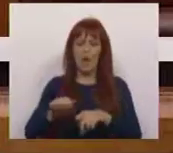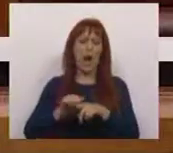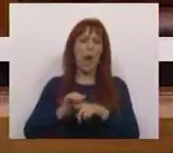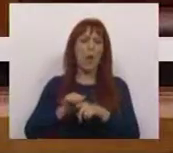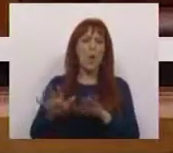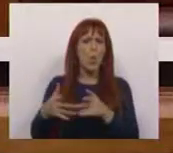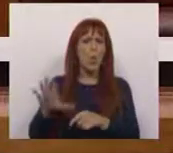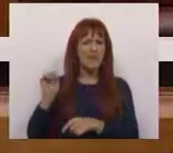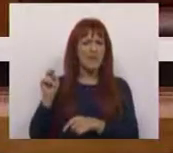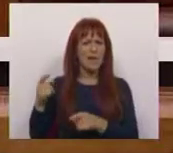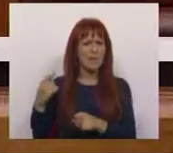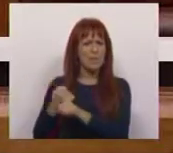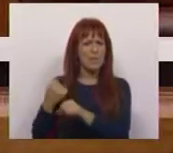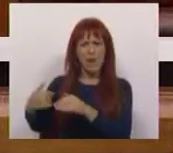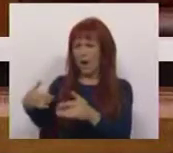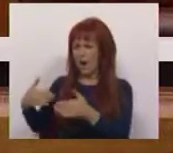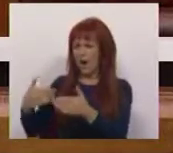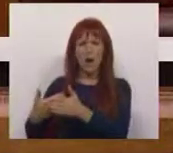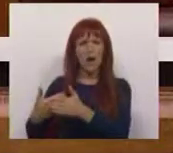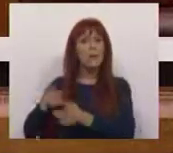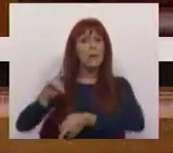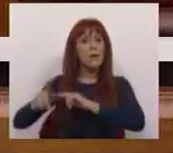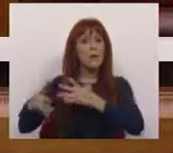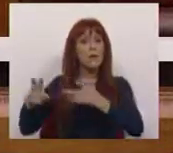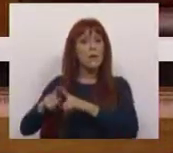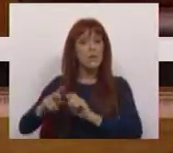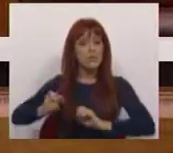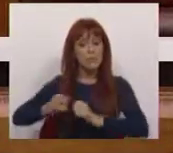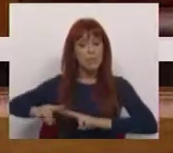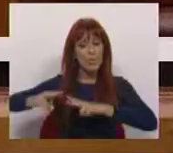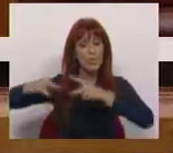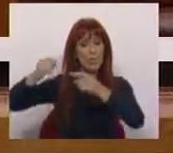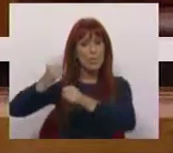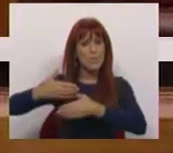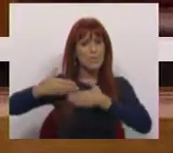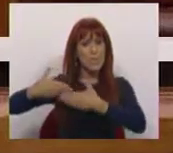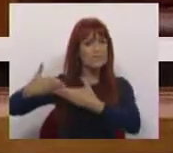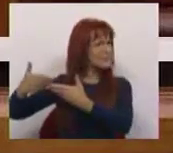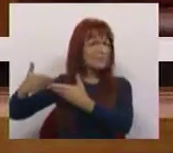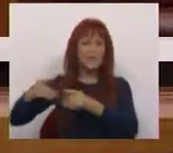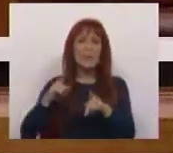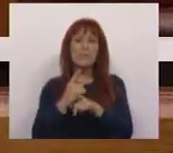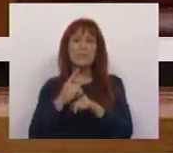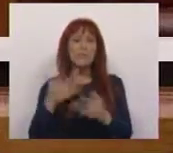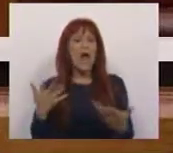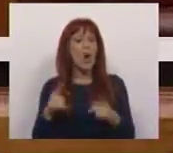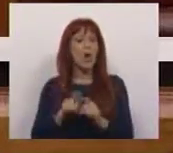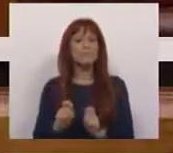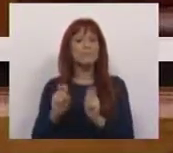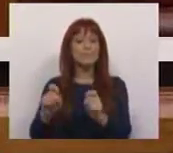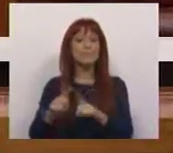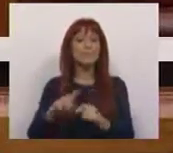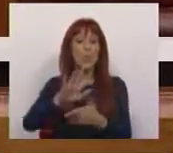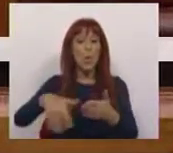borracha por quase uma década de trabalho no que se refere à progressão de carreiras. Essa matéria fica agora relegada